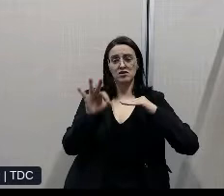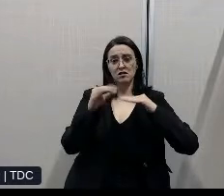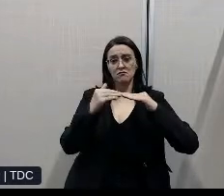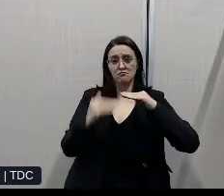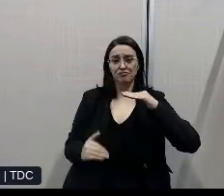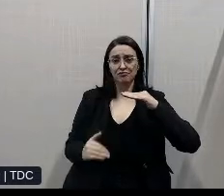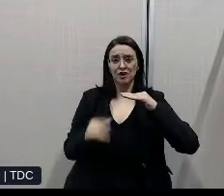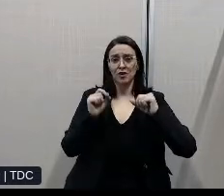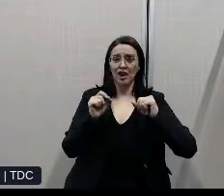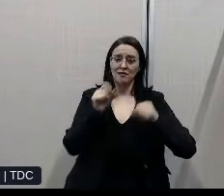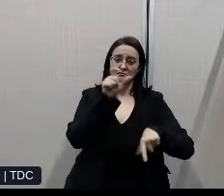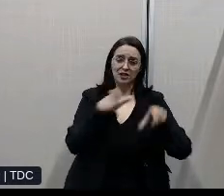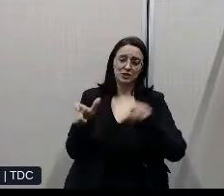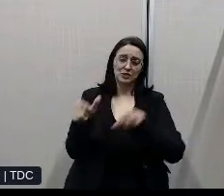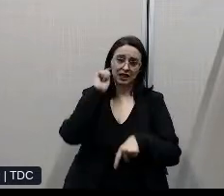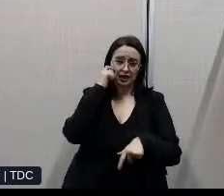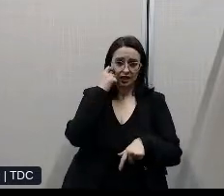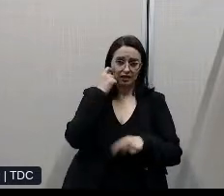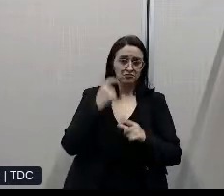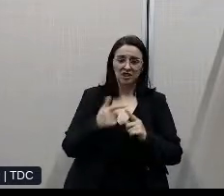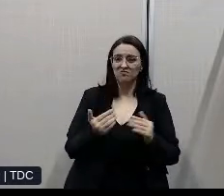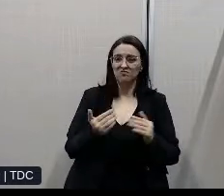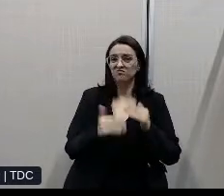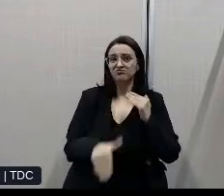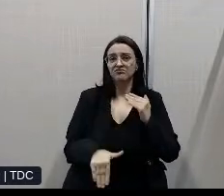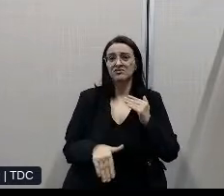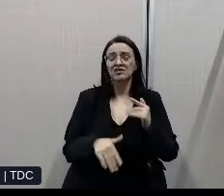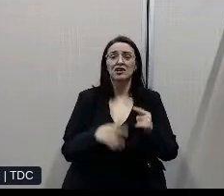de tecnologia é de pessoas negras, o que não faz